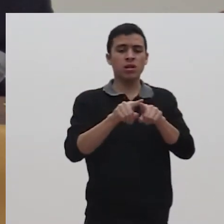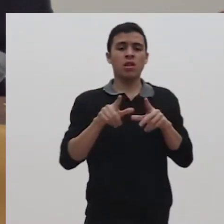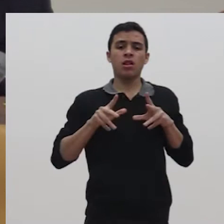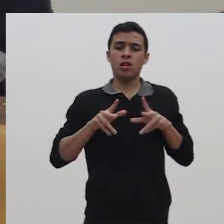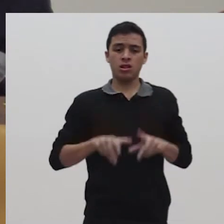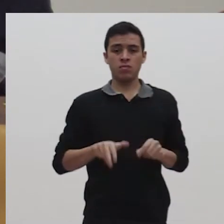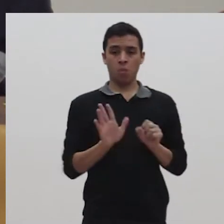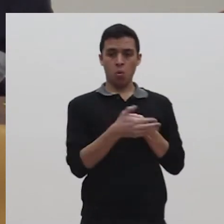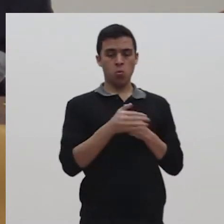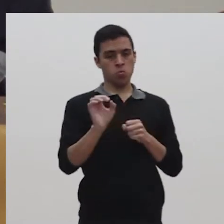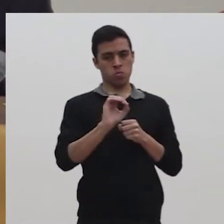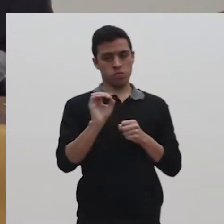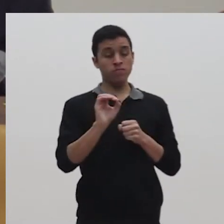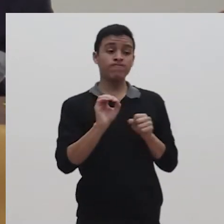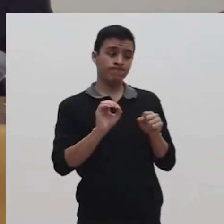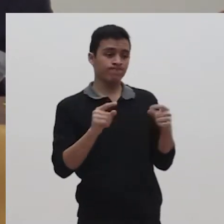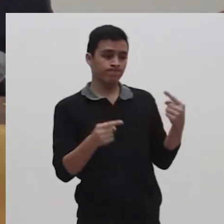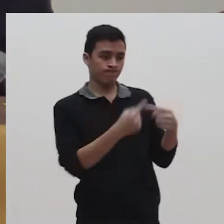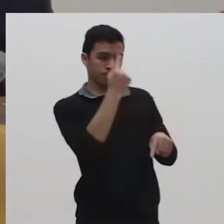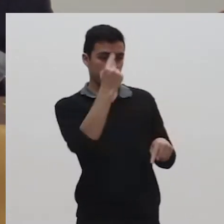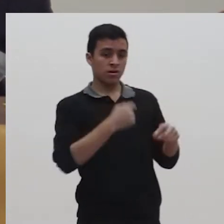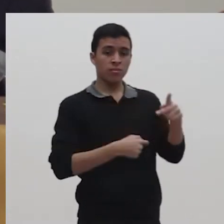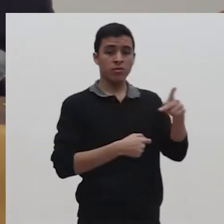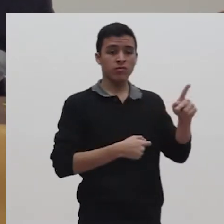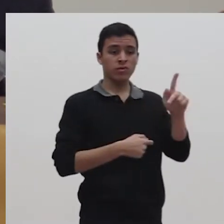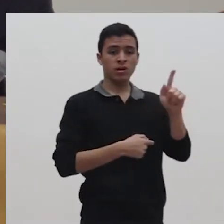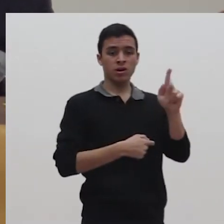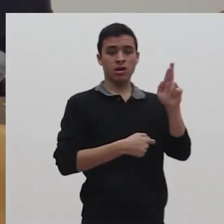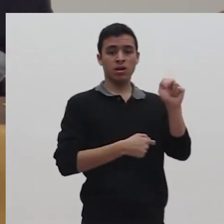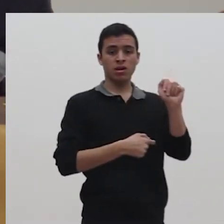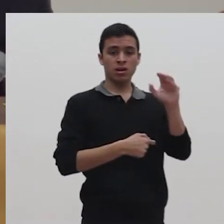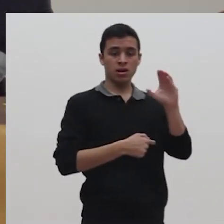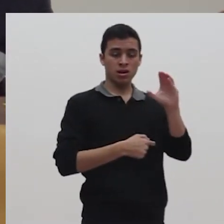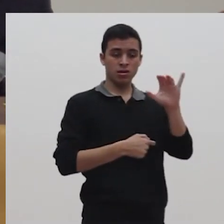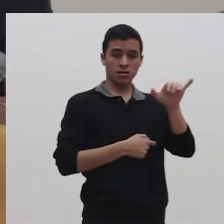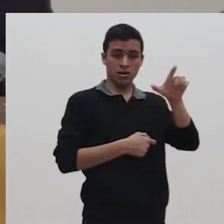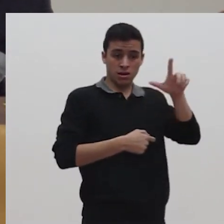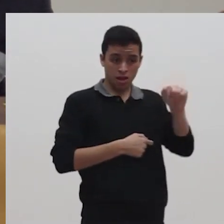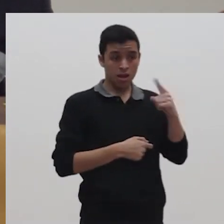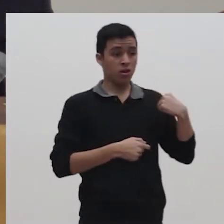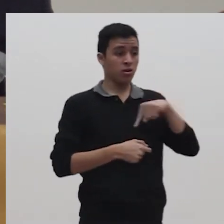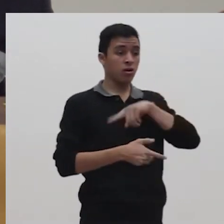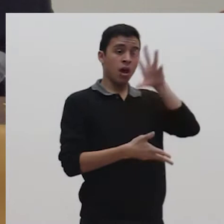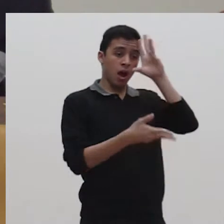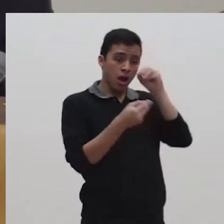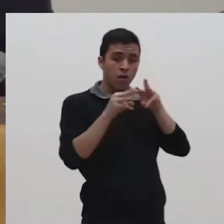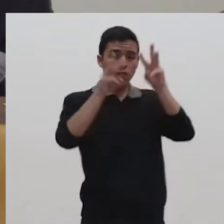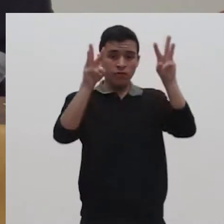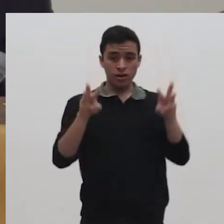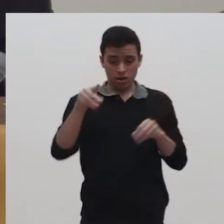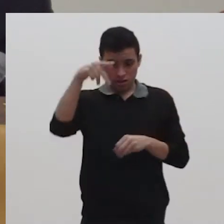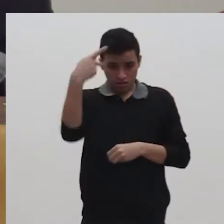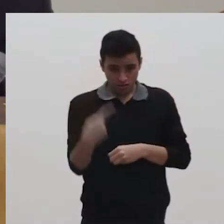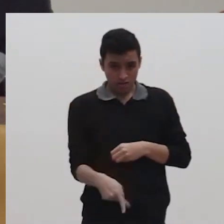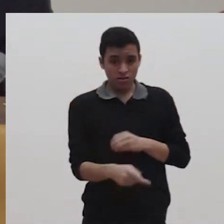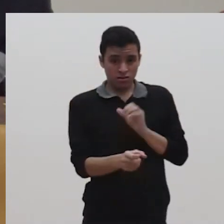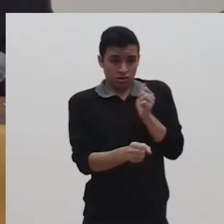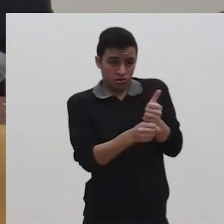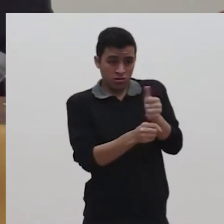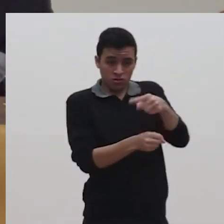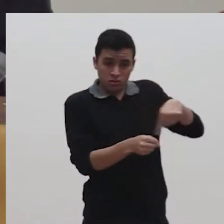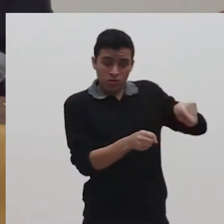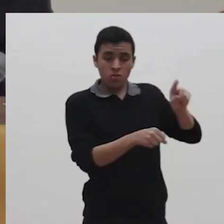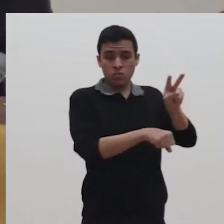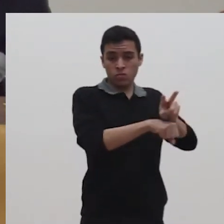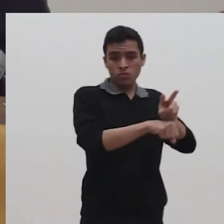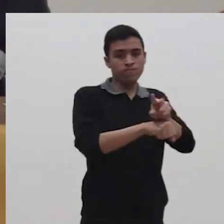transparente. E nesse ponto nós temos uma divergência com a professora Graciela. Nós entendemos que a UFPR nessa gestão da qual ela faz parte,